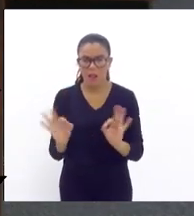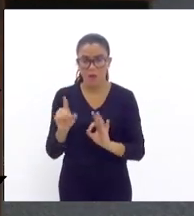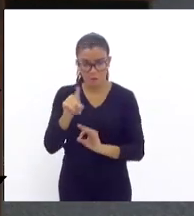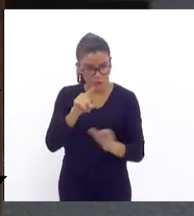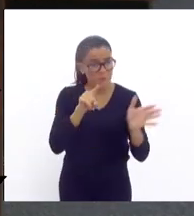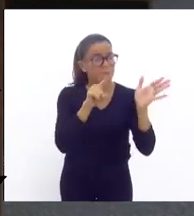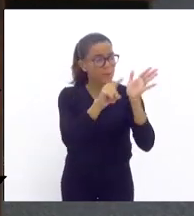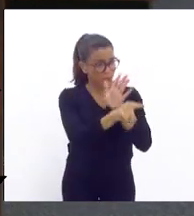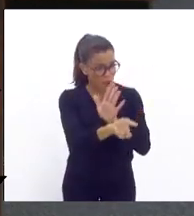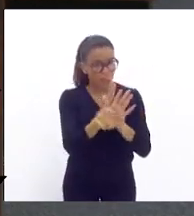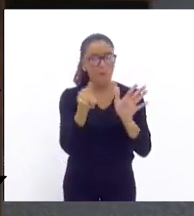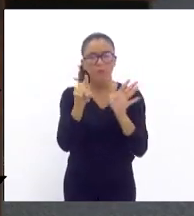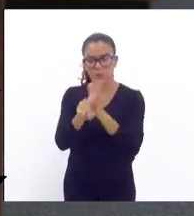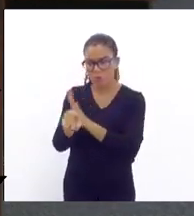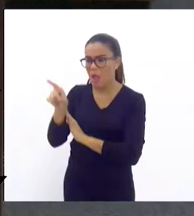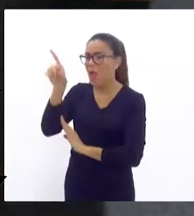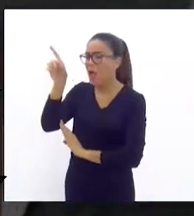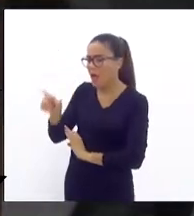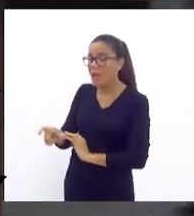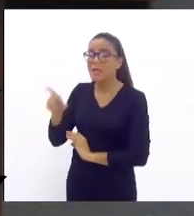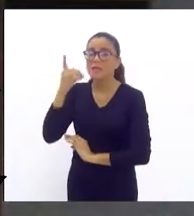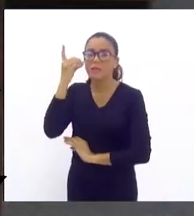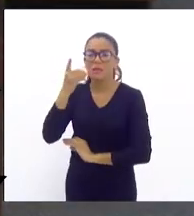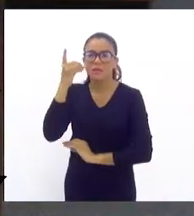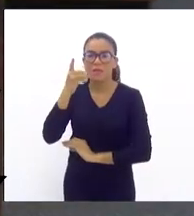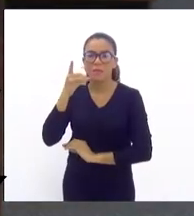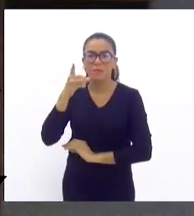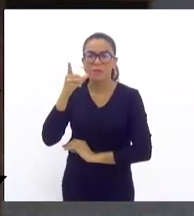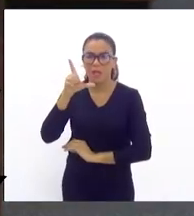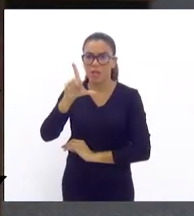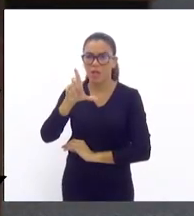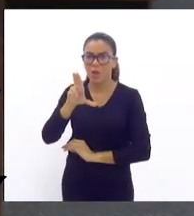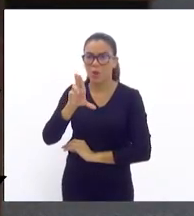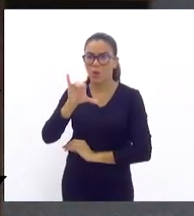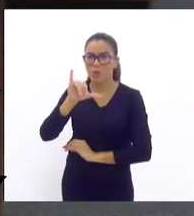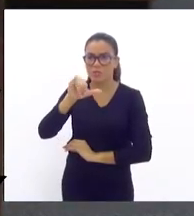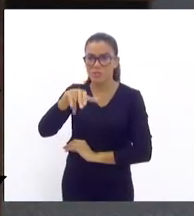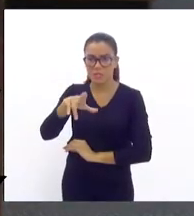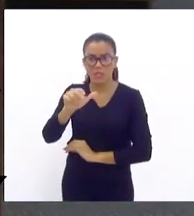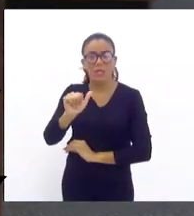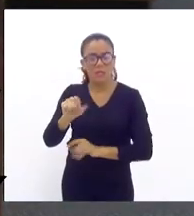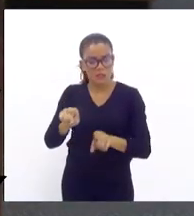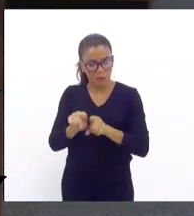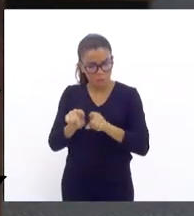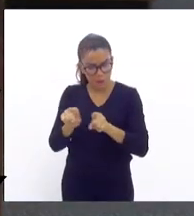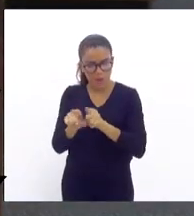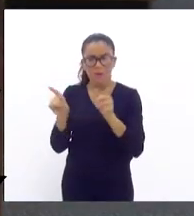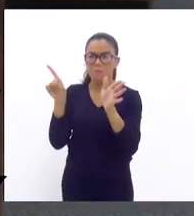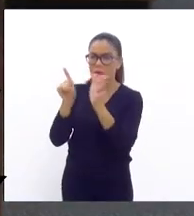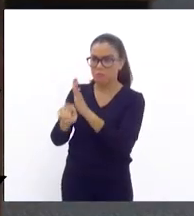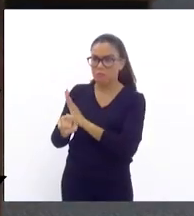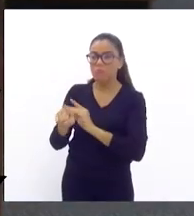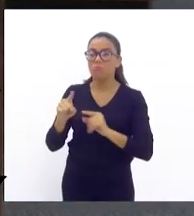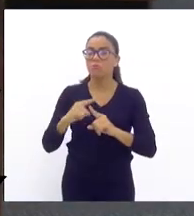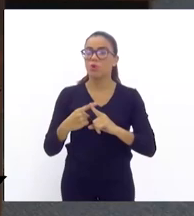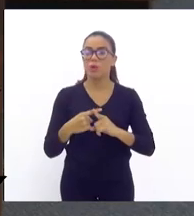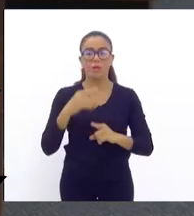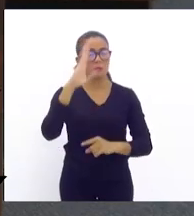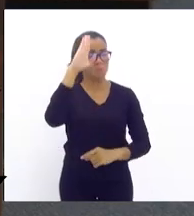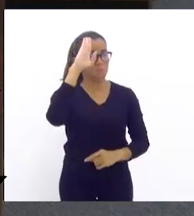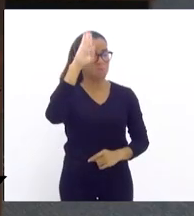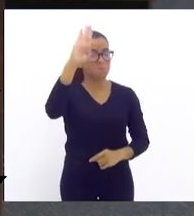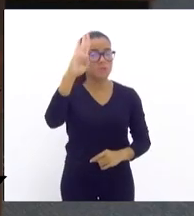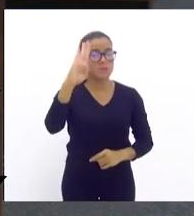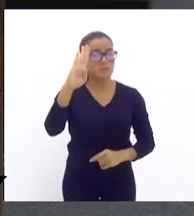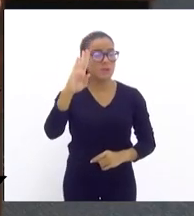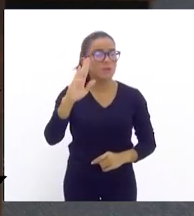senhor fez, a deputada Lucinha fez, eles não responderam. Por quê? Principalmente porque